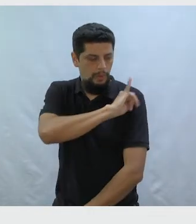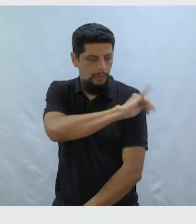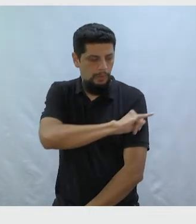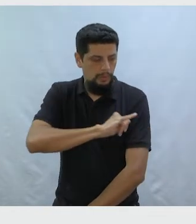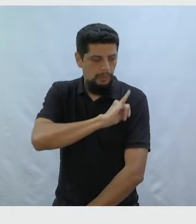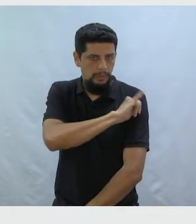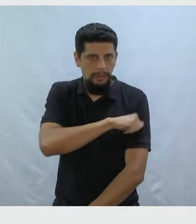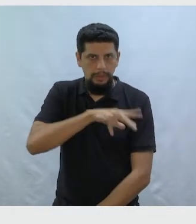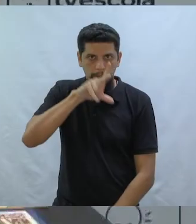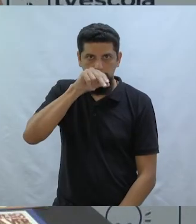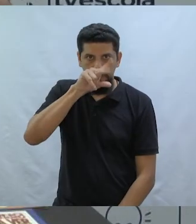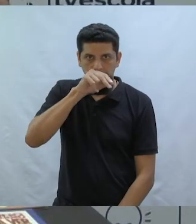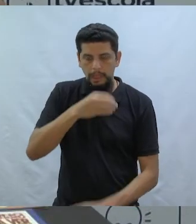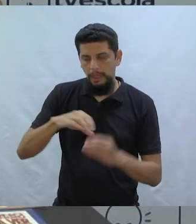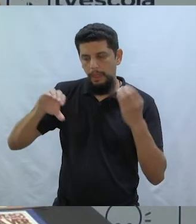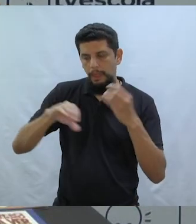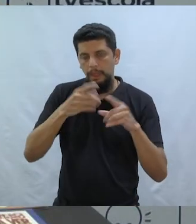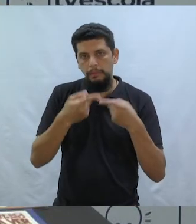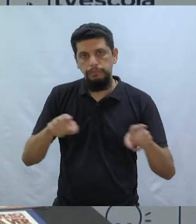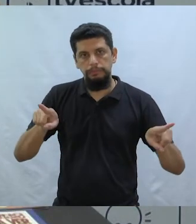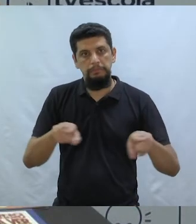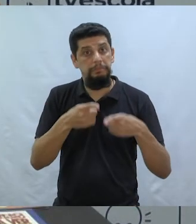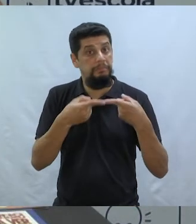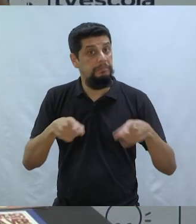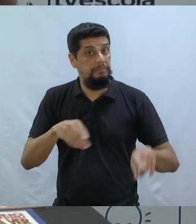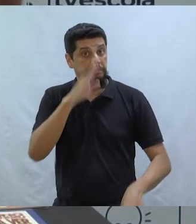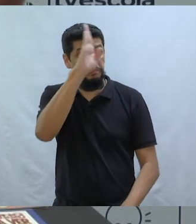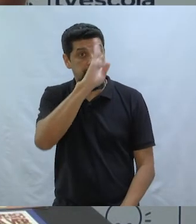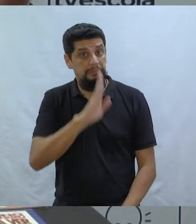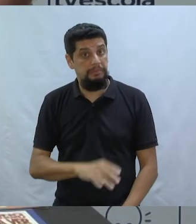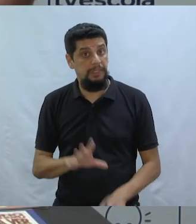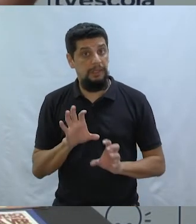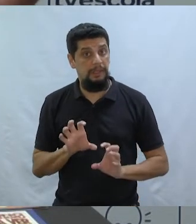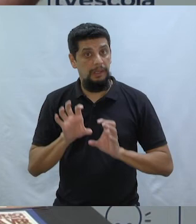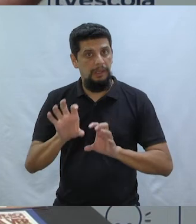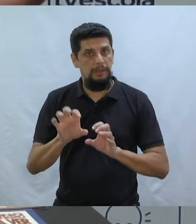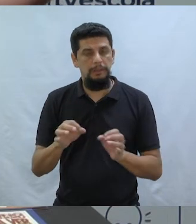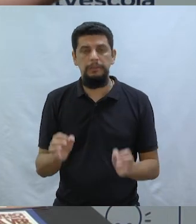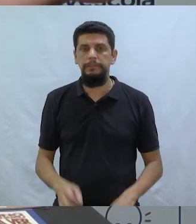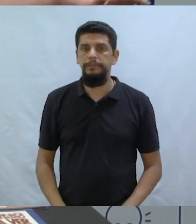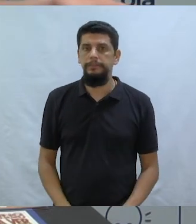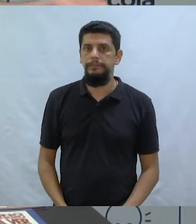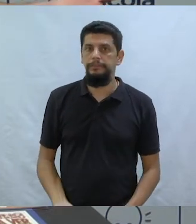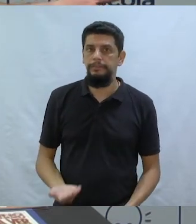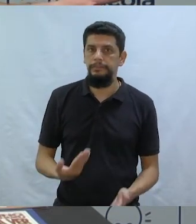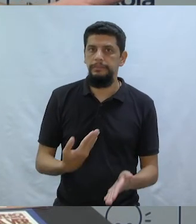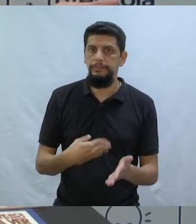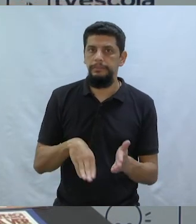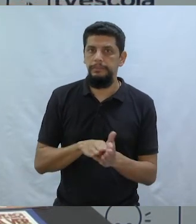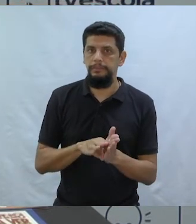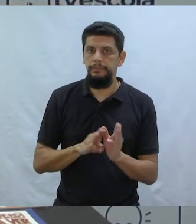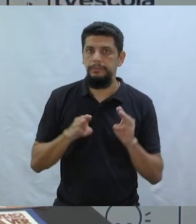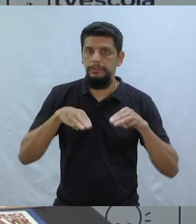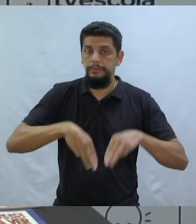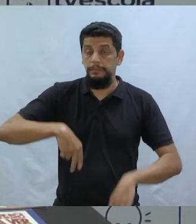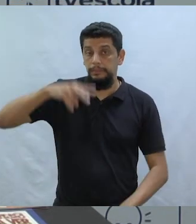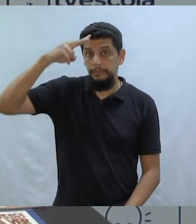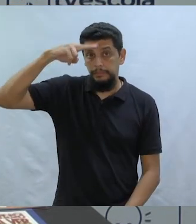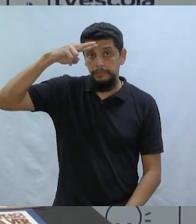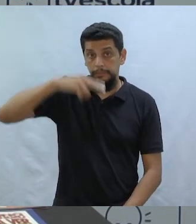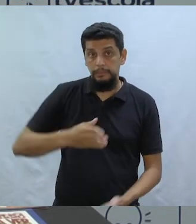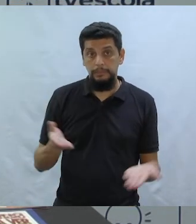dos Patos que cantavam um hino nacional e assim nós termin amos a nossa história